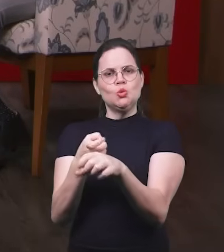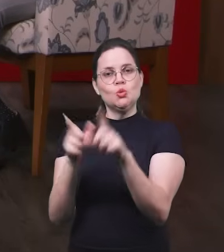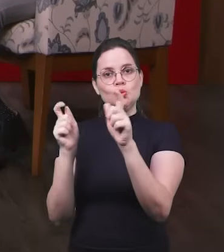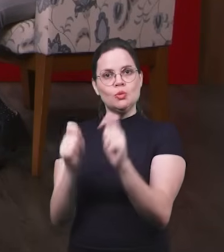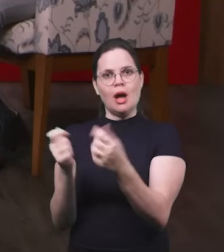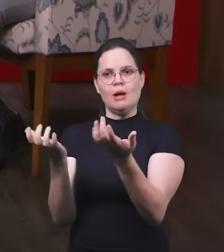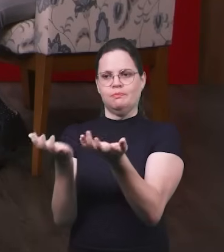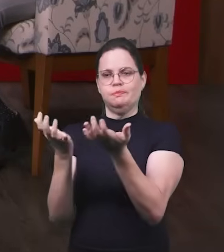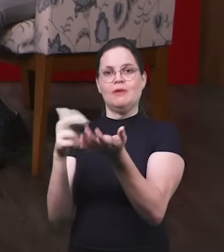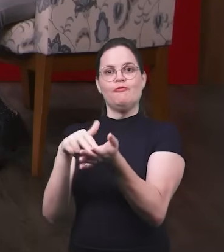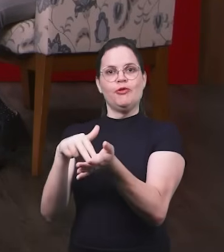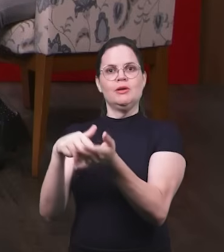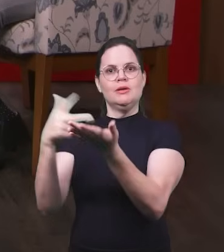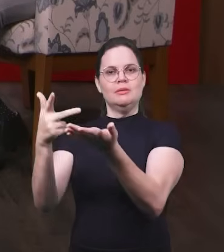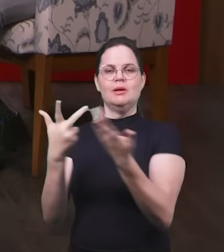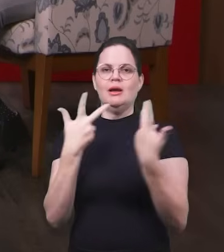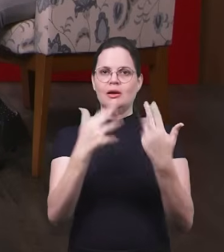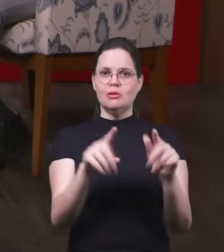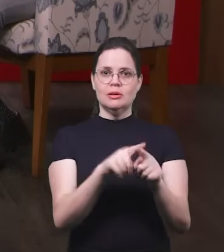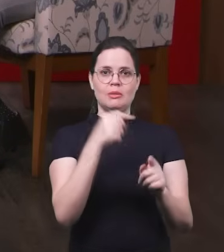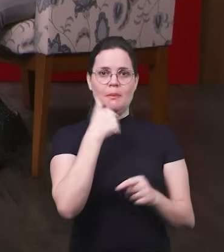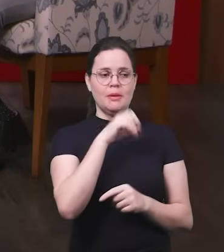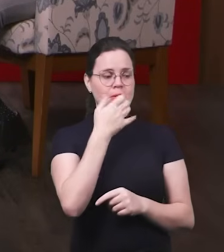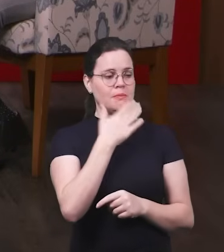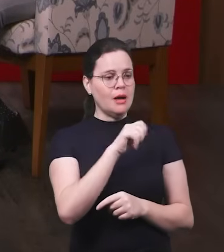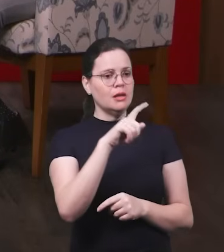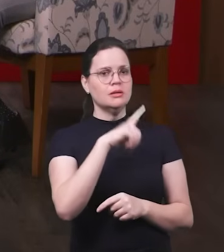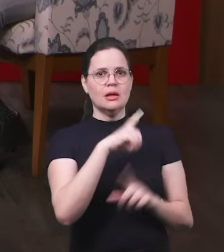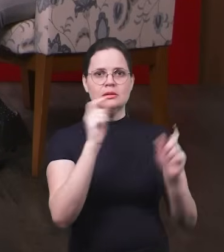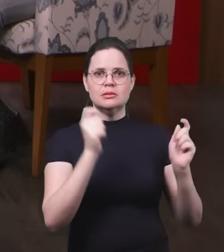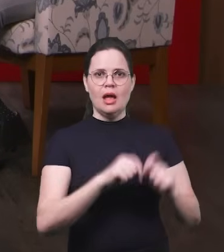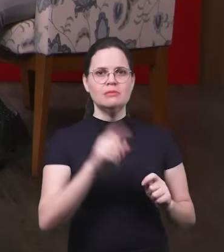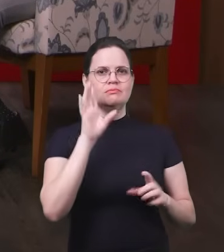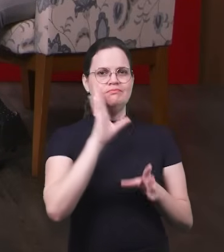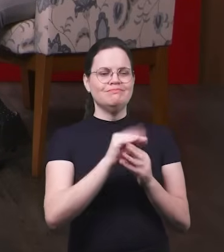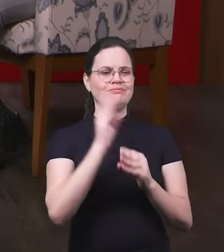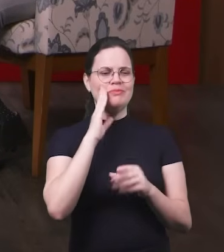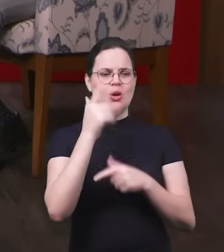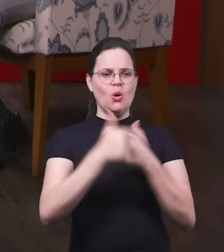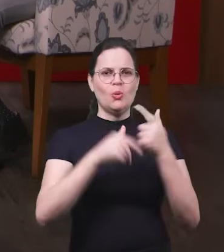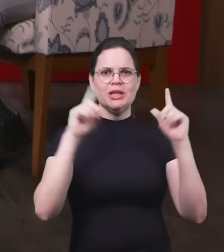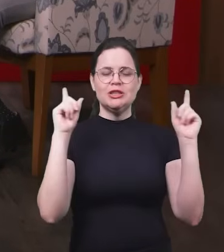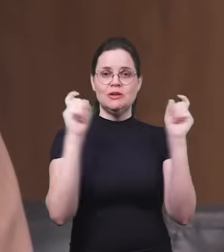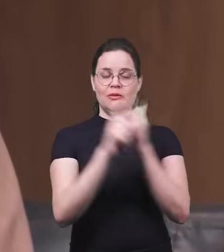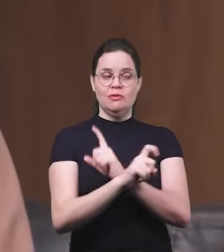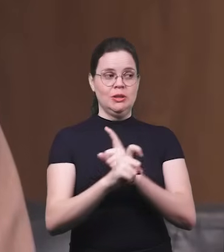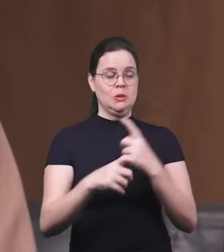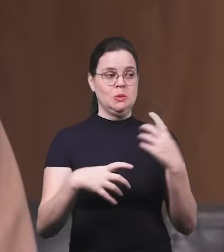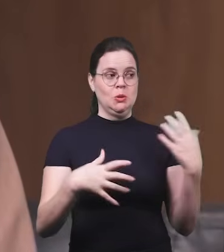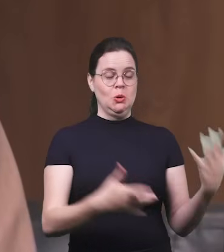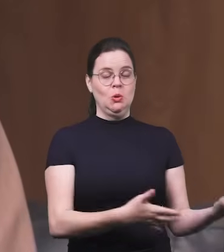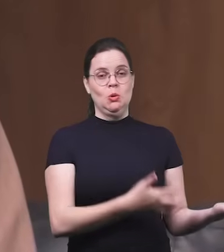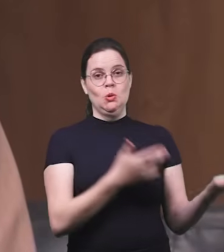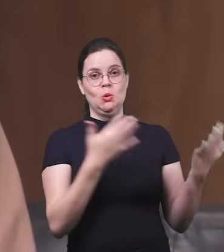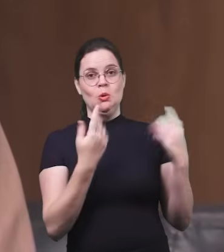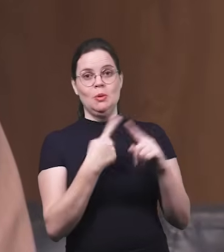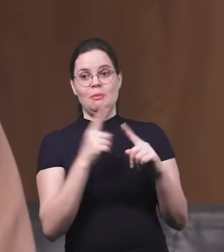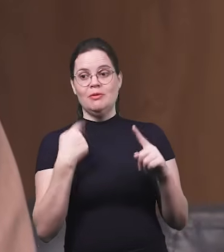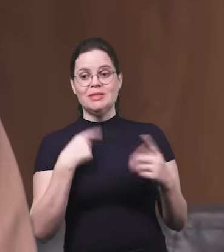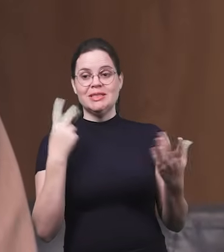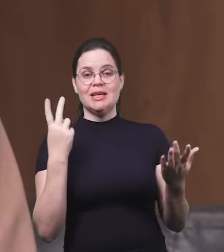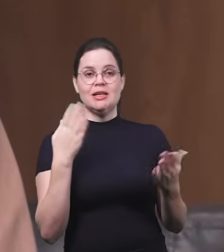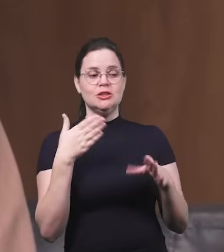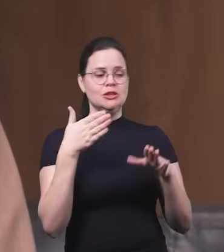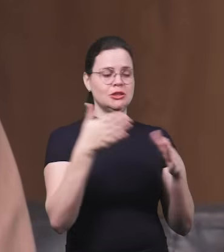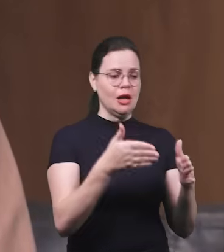essa característica, como o pastor Felipe mencionou aqui, diante de grandes tempestades, dias turbulentos, quando você chegar no seu